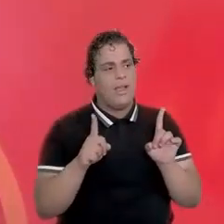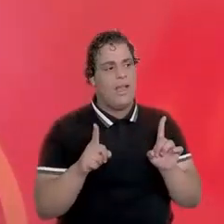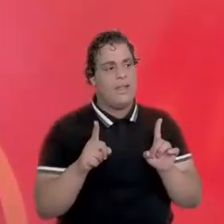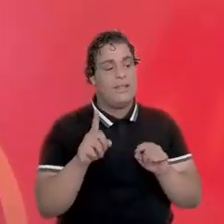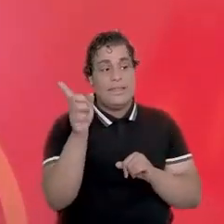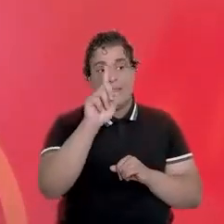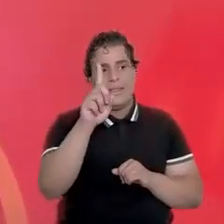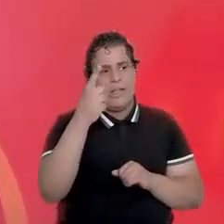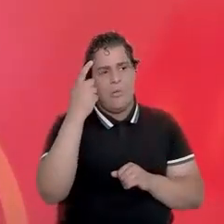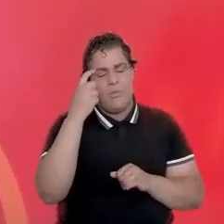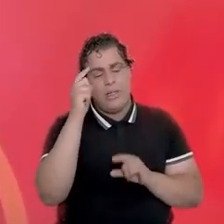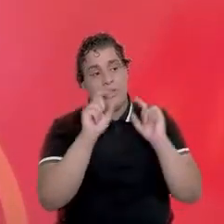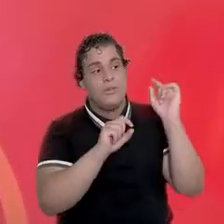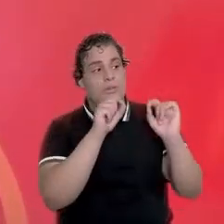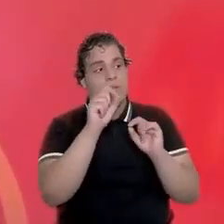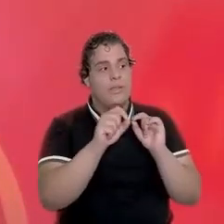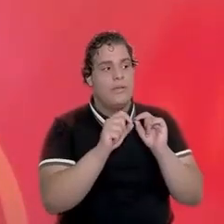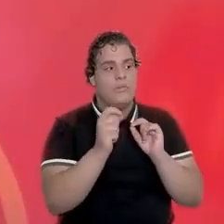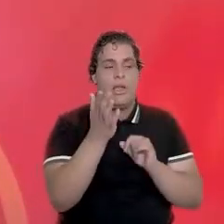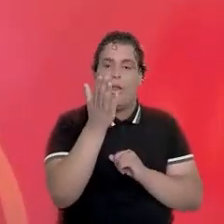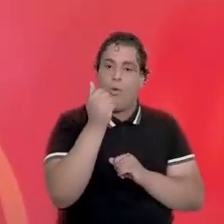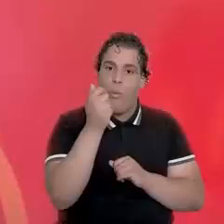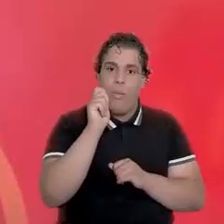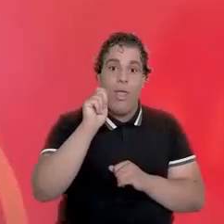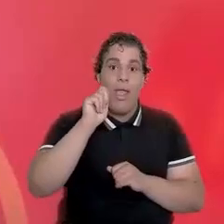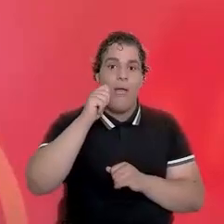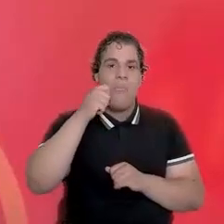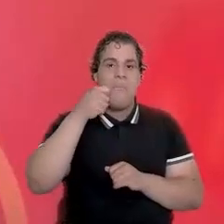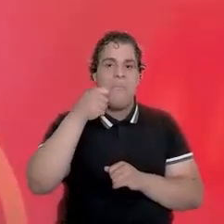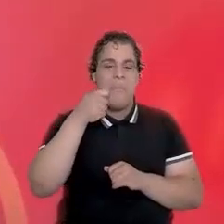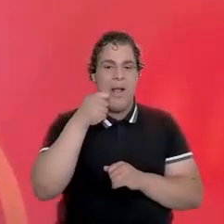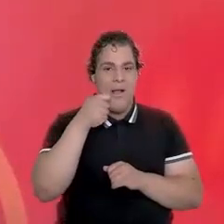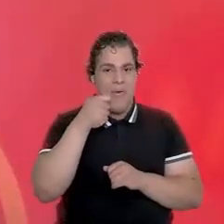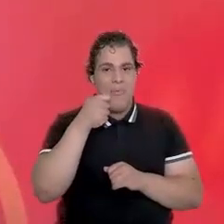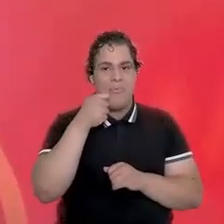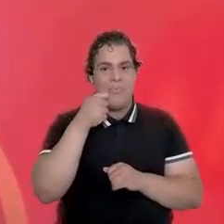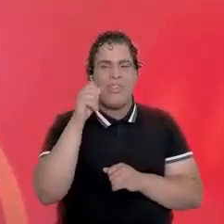pensa que, para ele comer aquele pão quentinho,